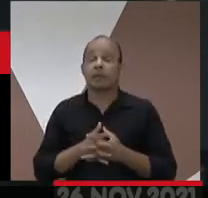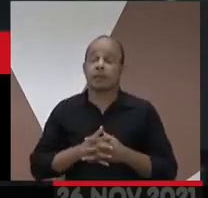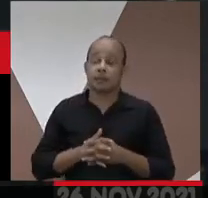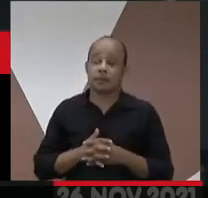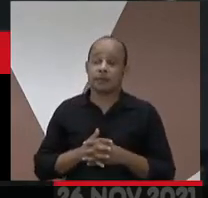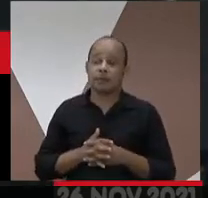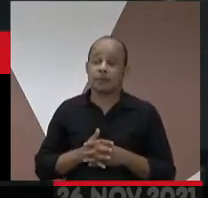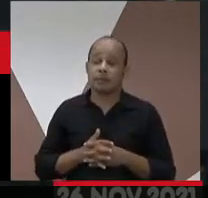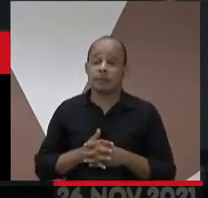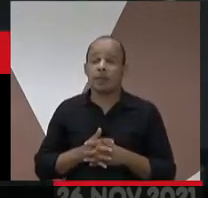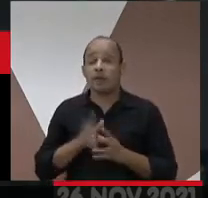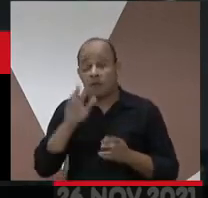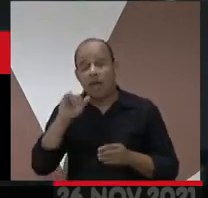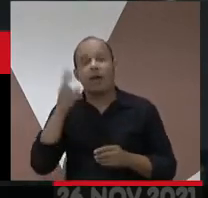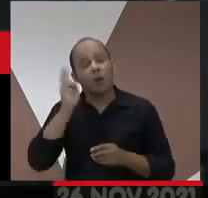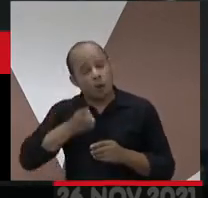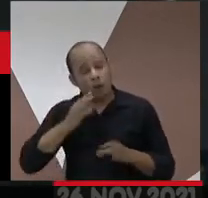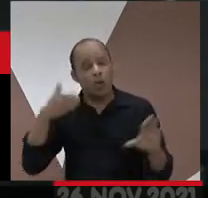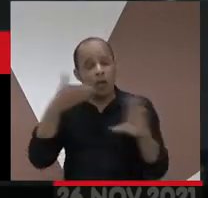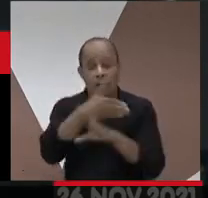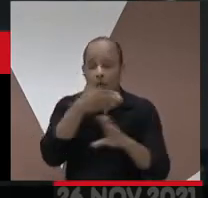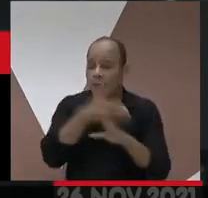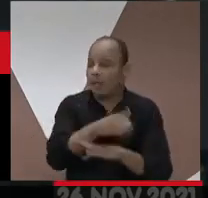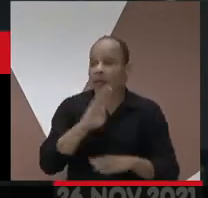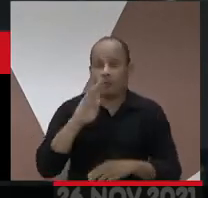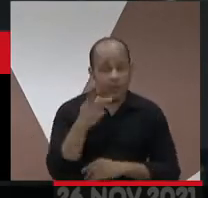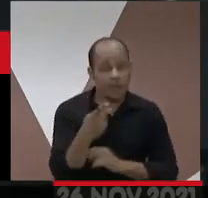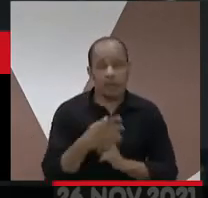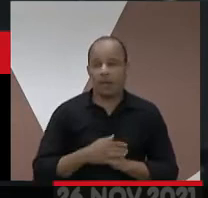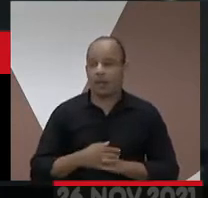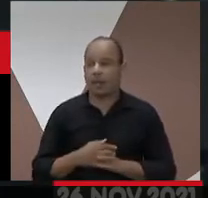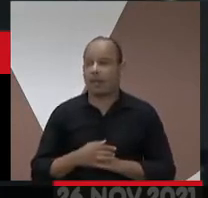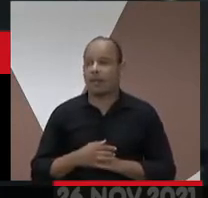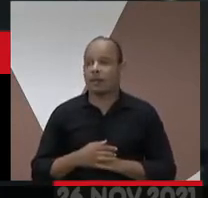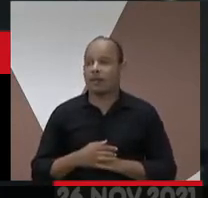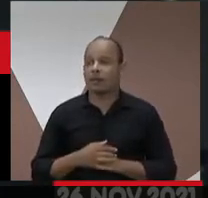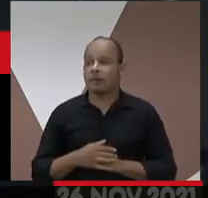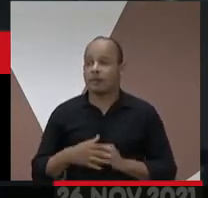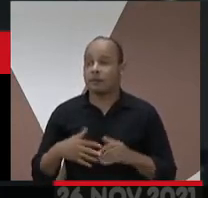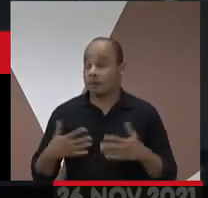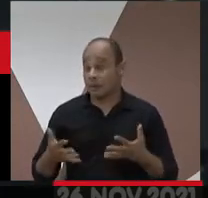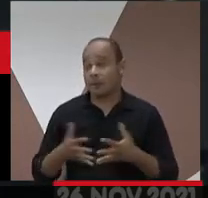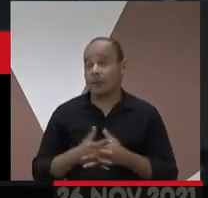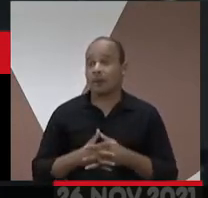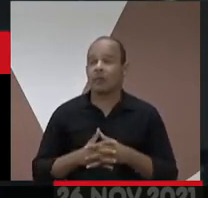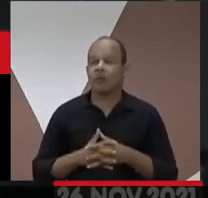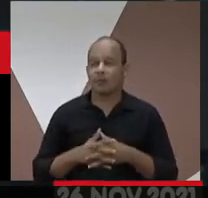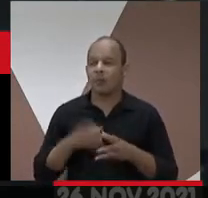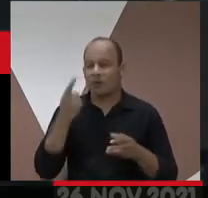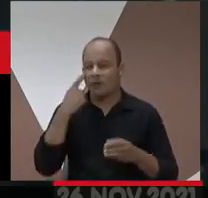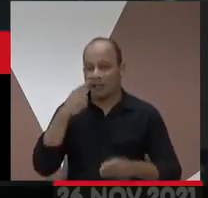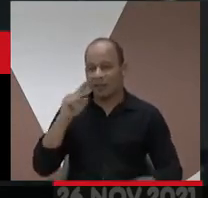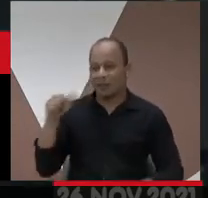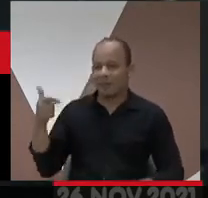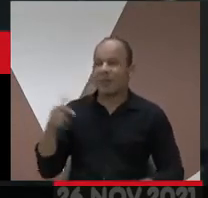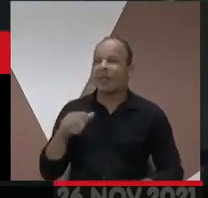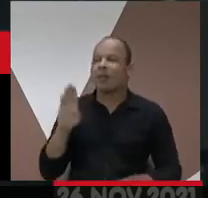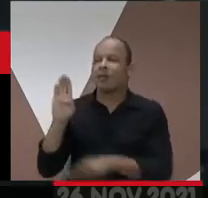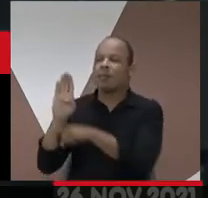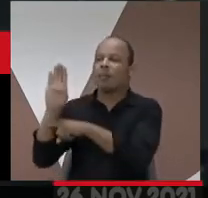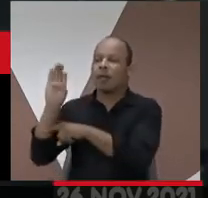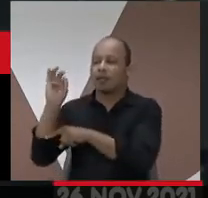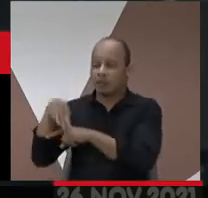Belo Horizonte. Belo Horizonte e o nosso anel rodoviário não terá nenhum sentido. Também, vejam aqui, Betim